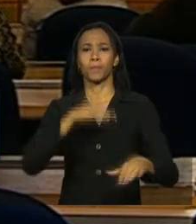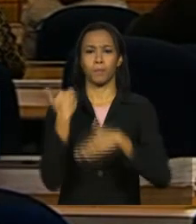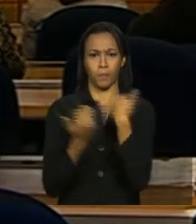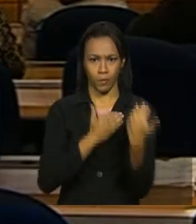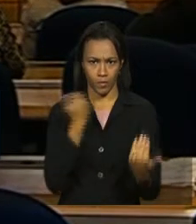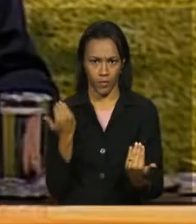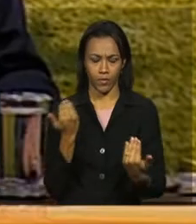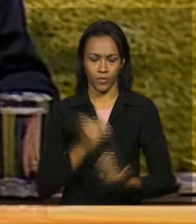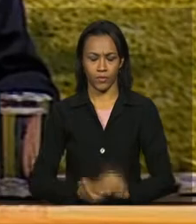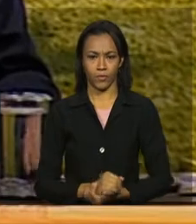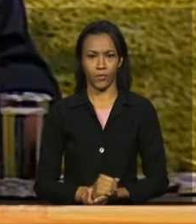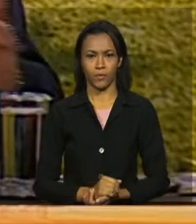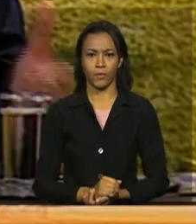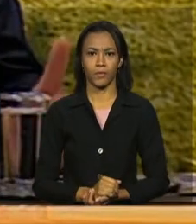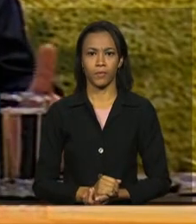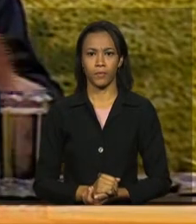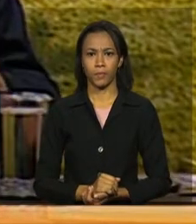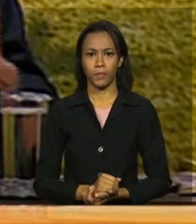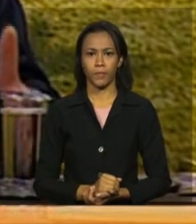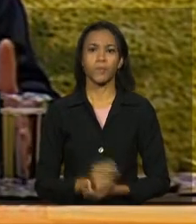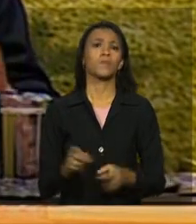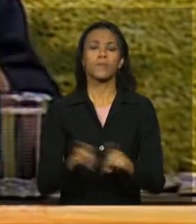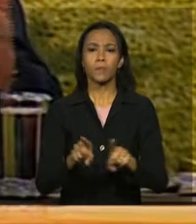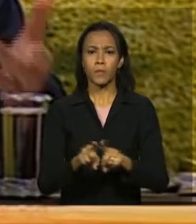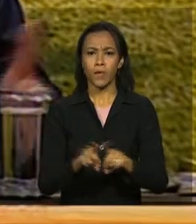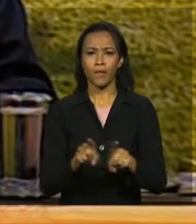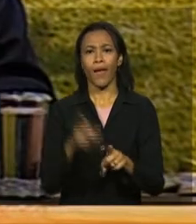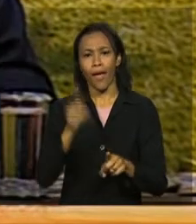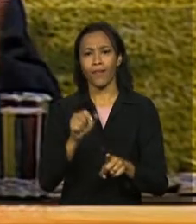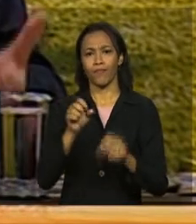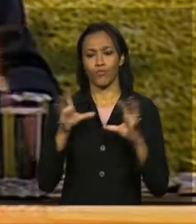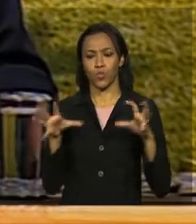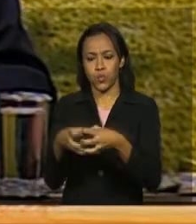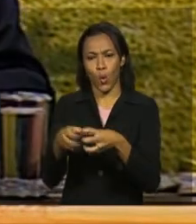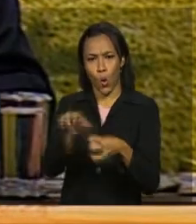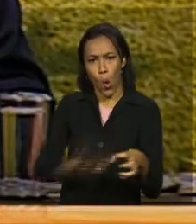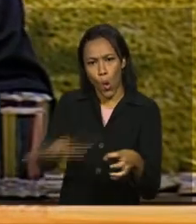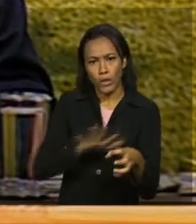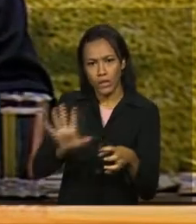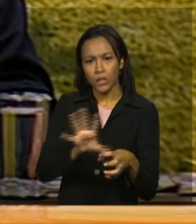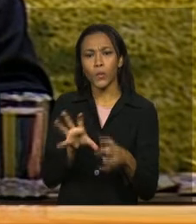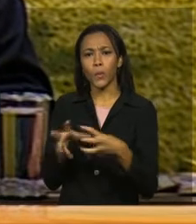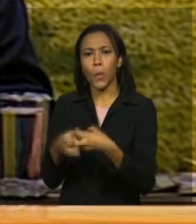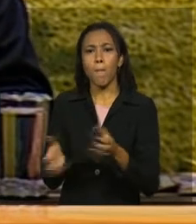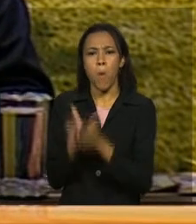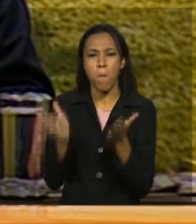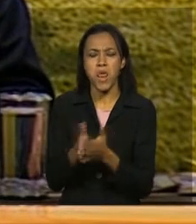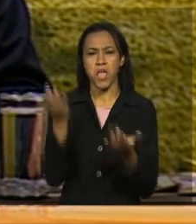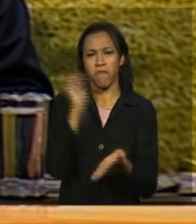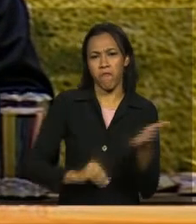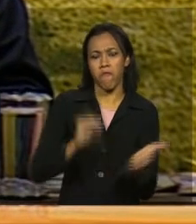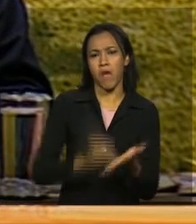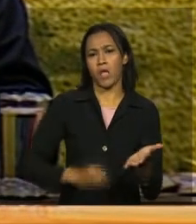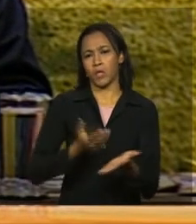sobre tô imensos Sona dono desse conselho da pobreza uma em conta certo domingo ele nutrição